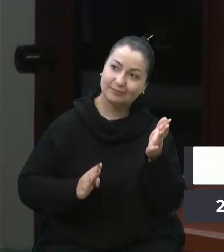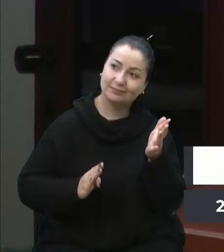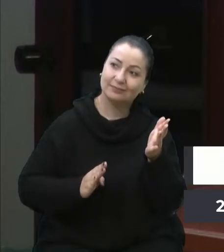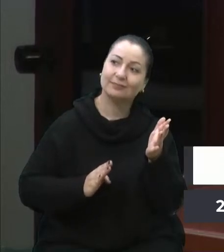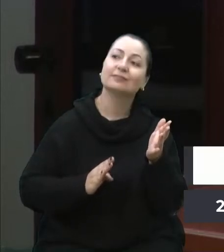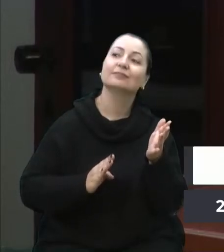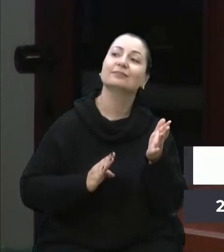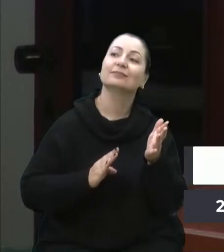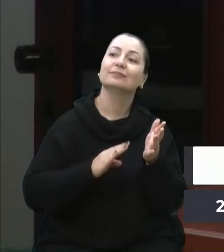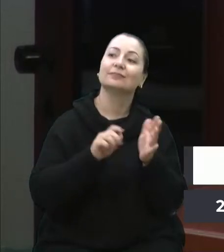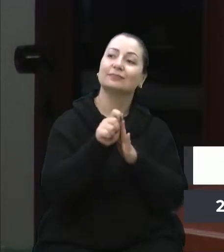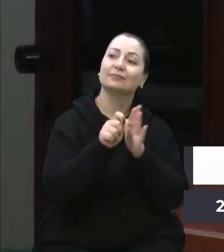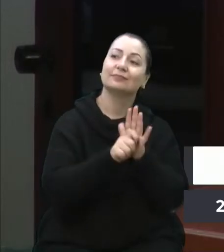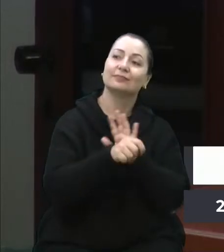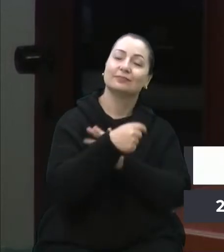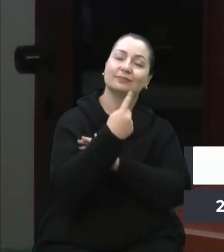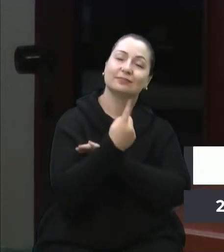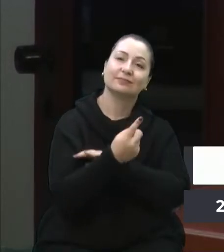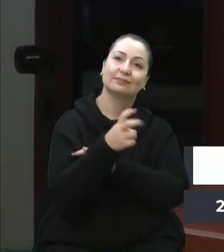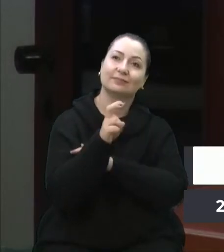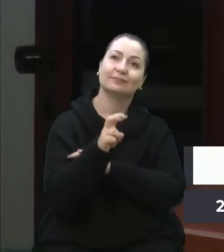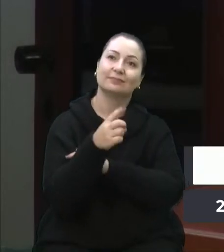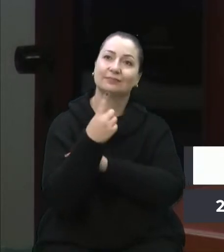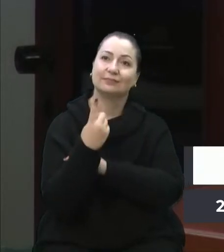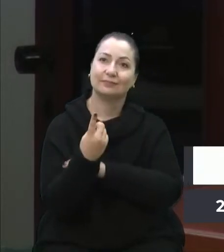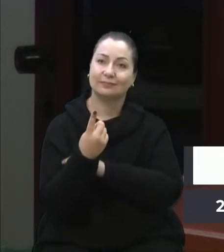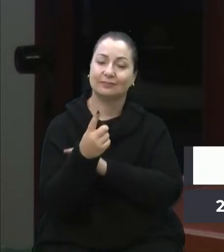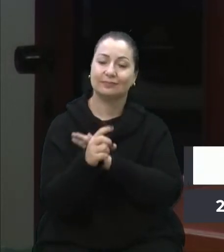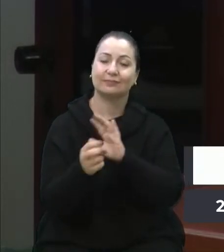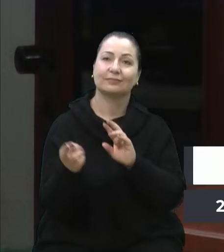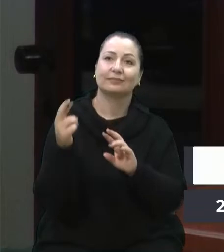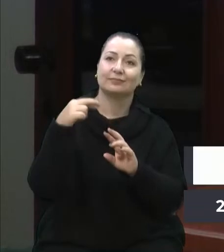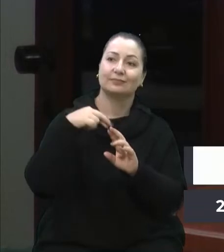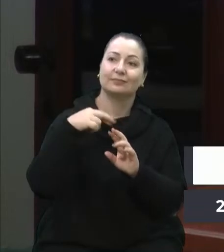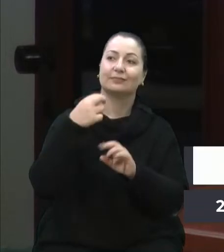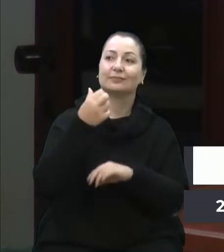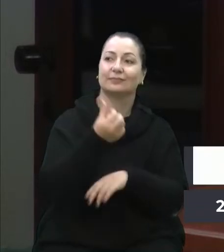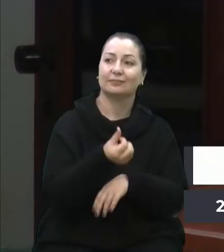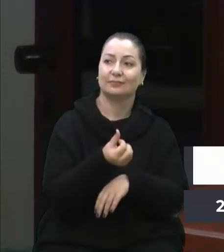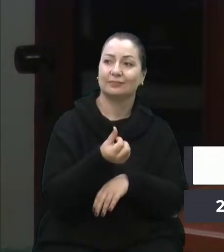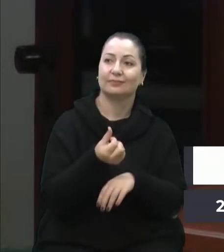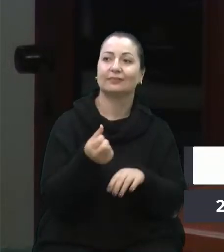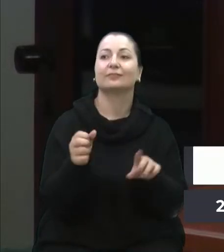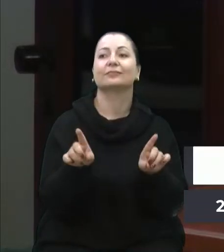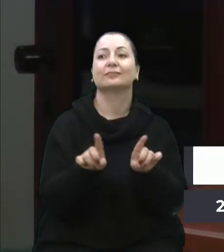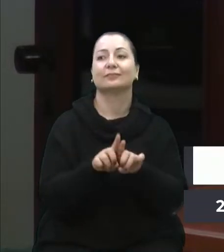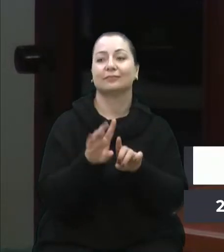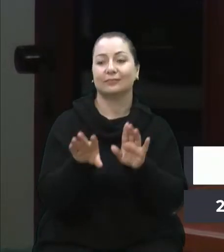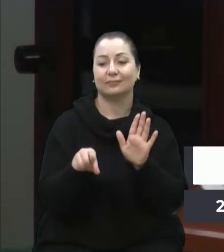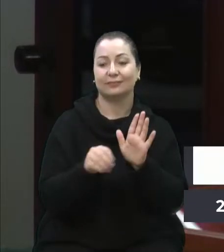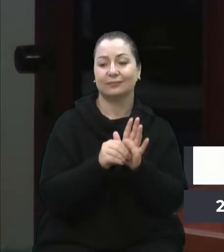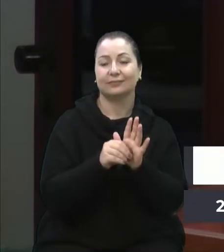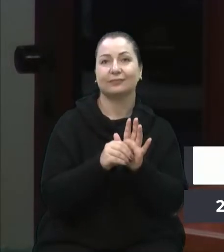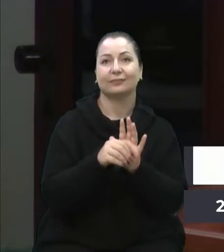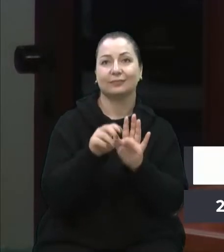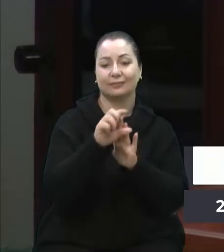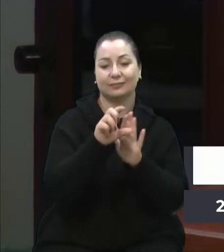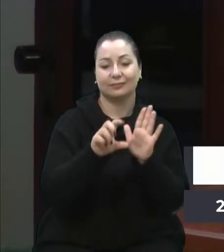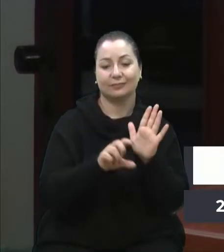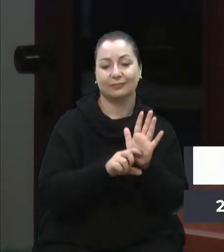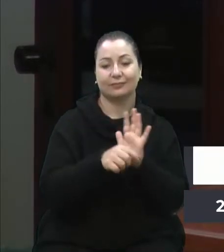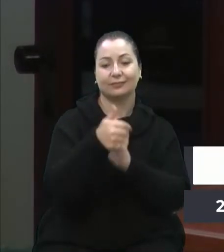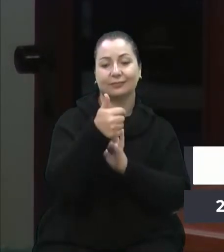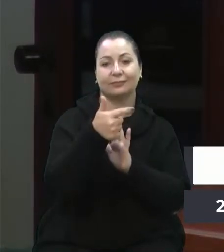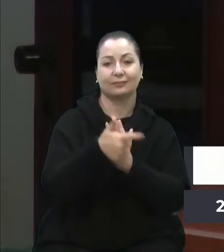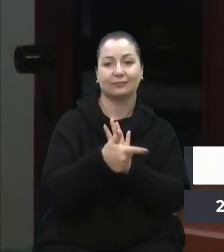5.172/1963, no artigo 151, inciso 6º, 155A, caput, parágrafo 1º e 2º.